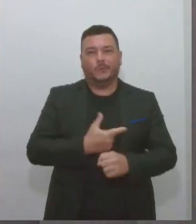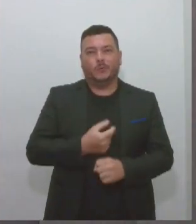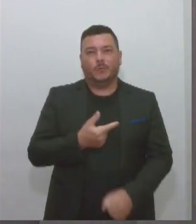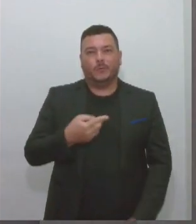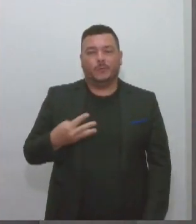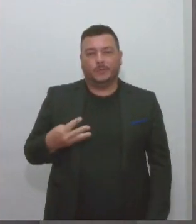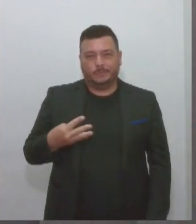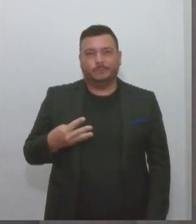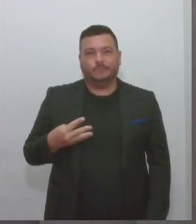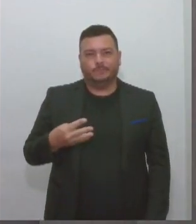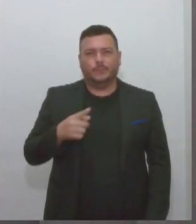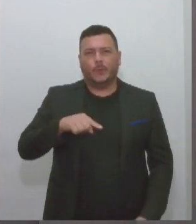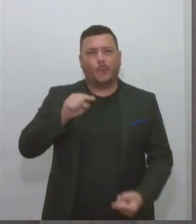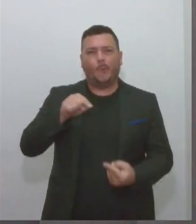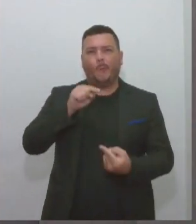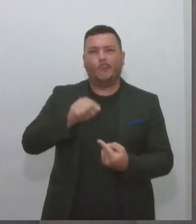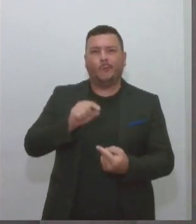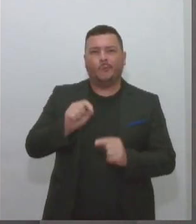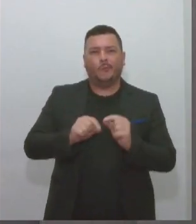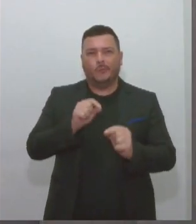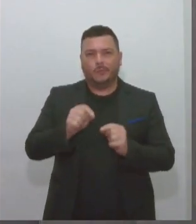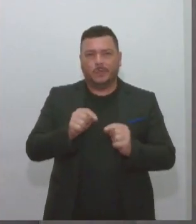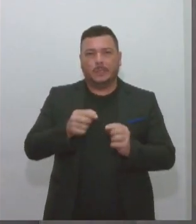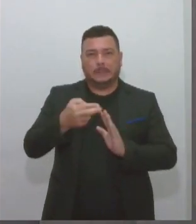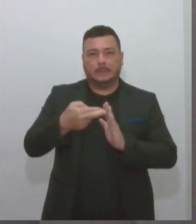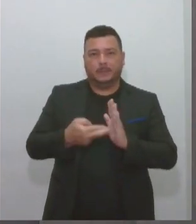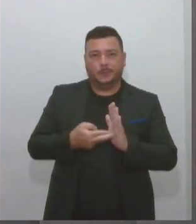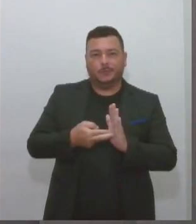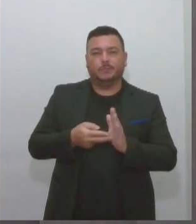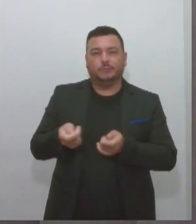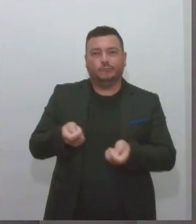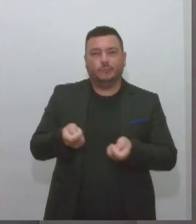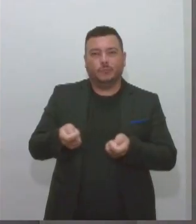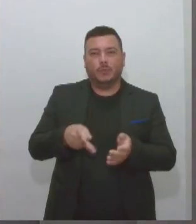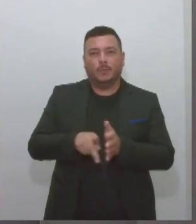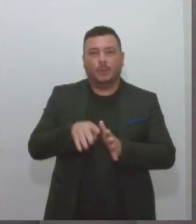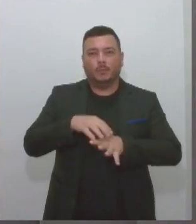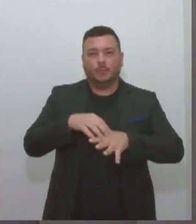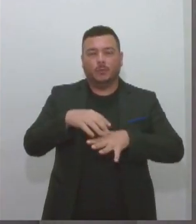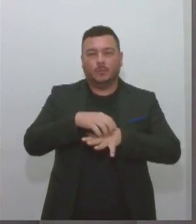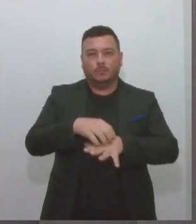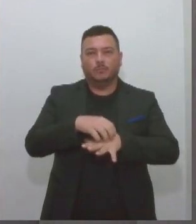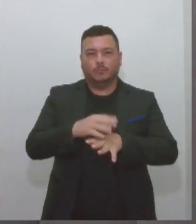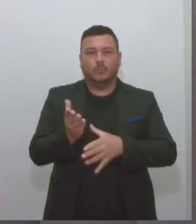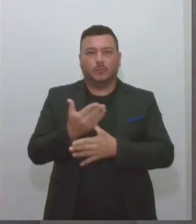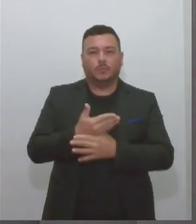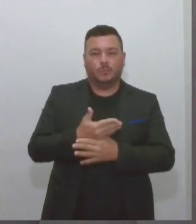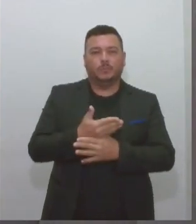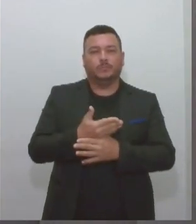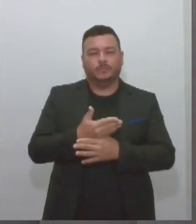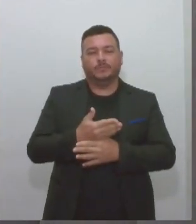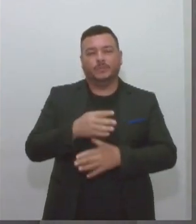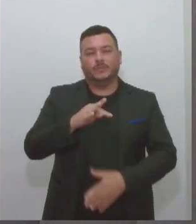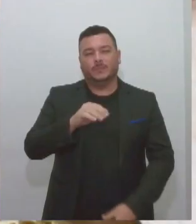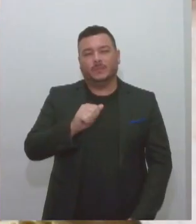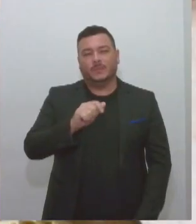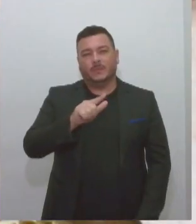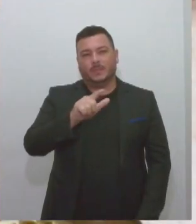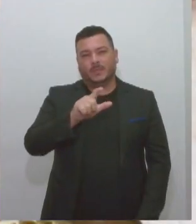buscava regulamentar o transporte de passageiros na Grande Aracaju, nos chamados táxis lotação.